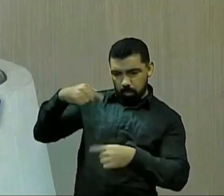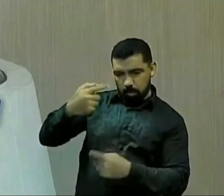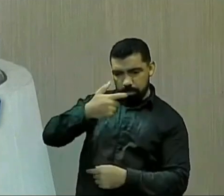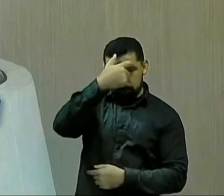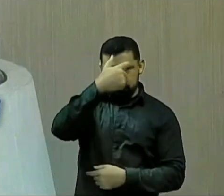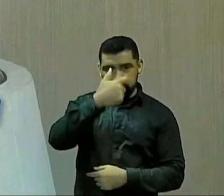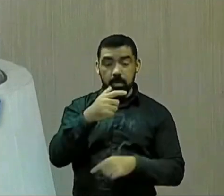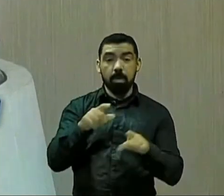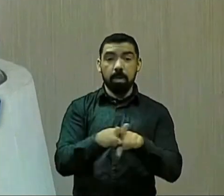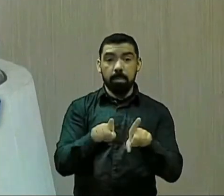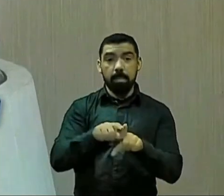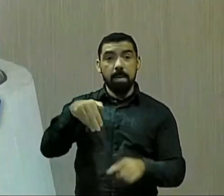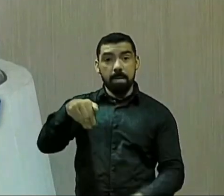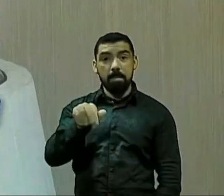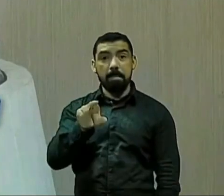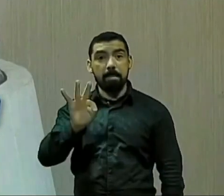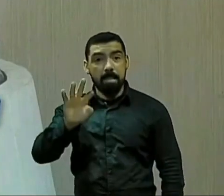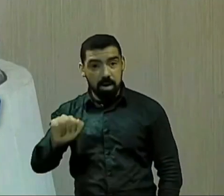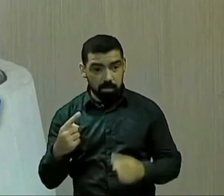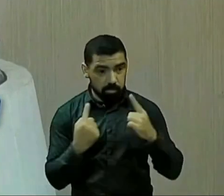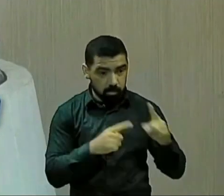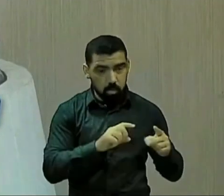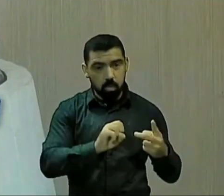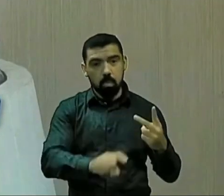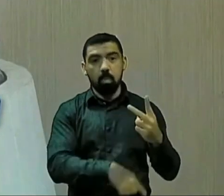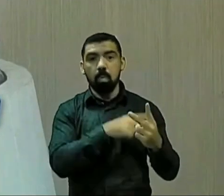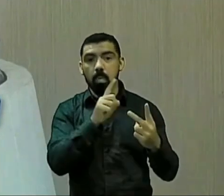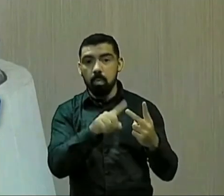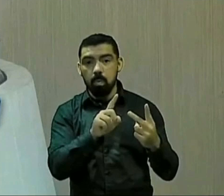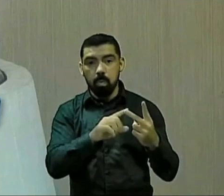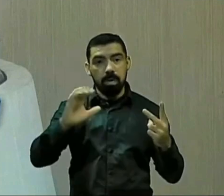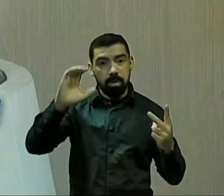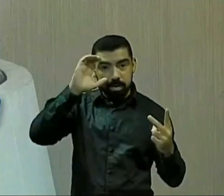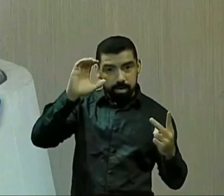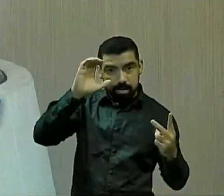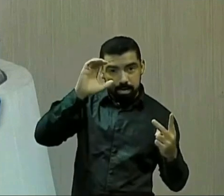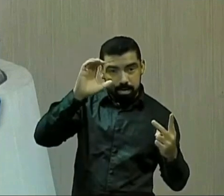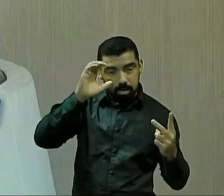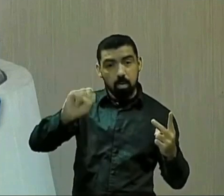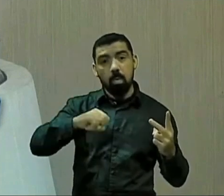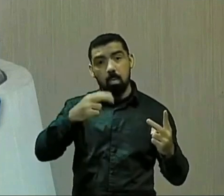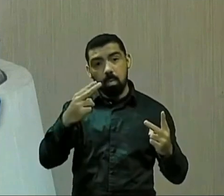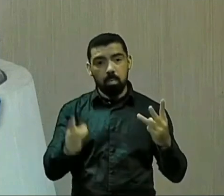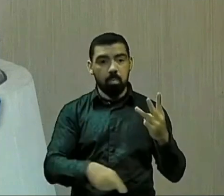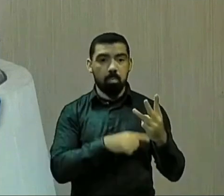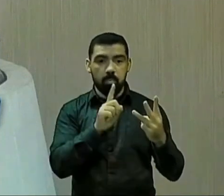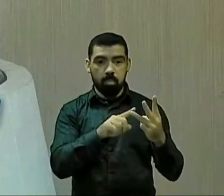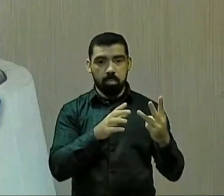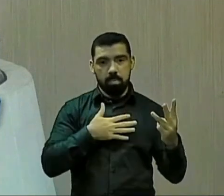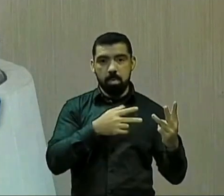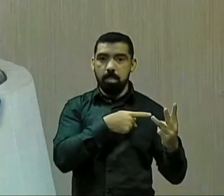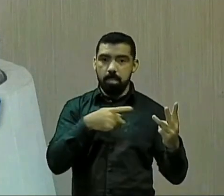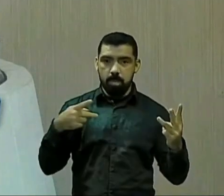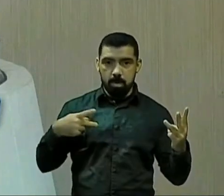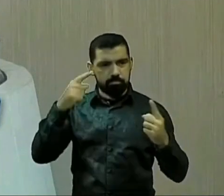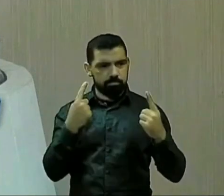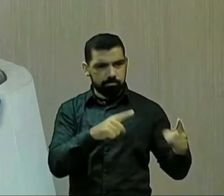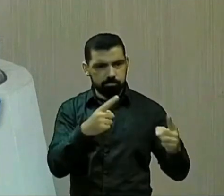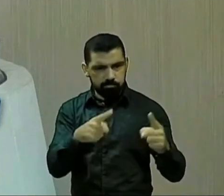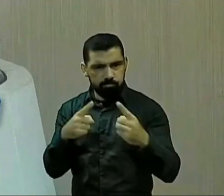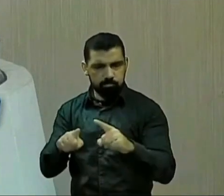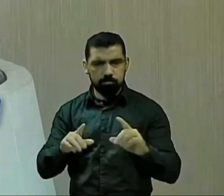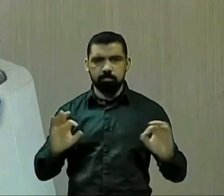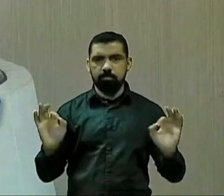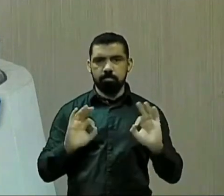deputada Marta Gonçalves, contra o deputado Carmelo Neto ou contra o meu pastor Alcides Fernandes.